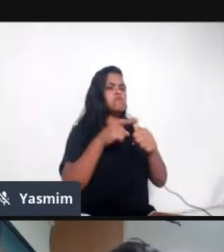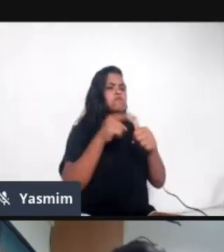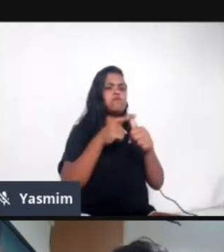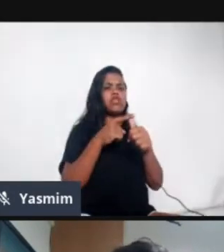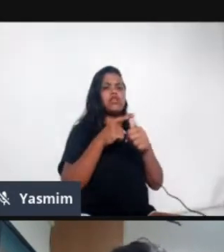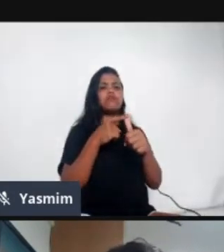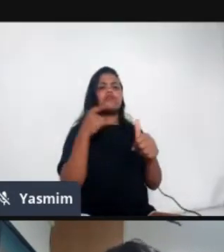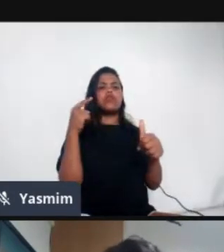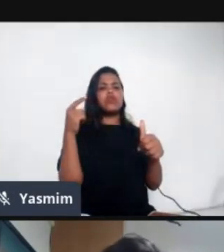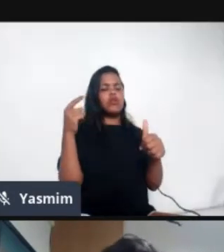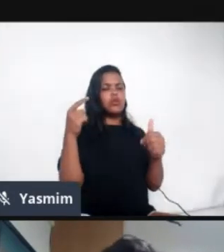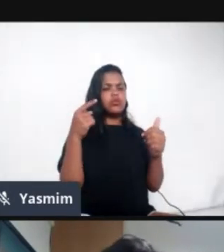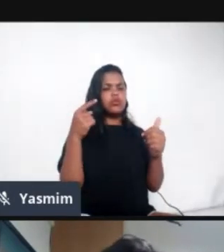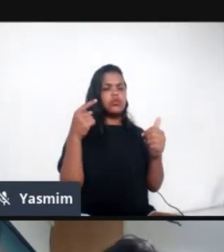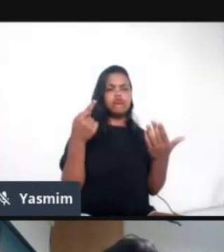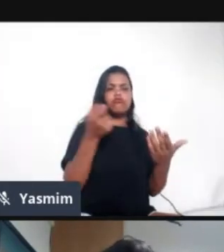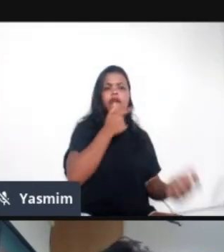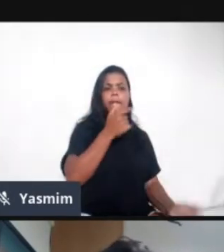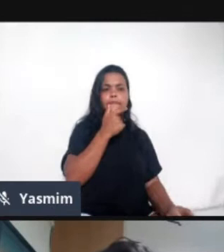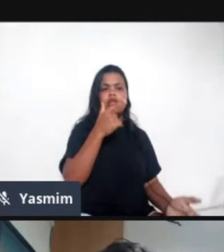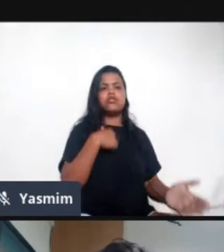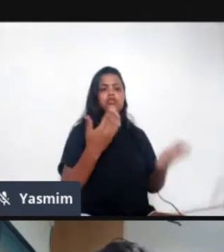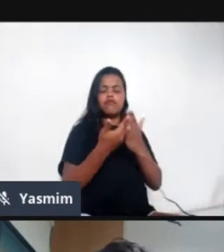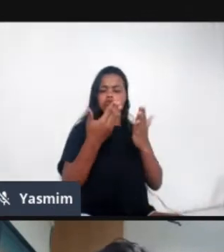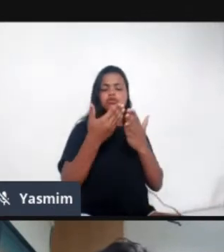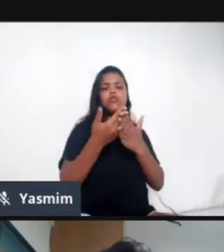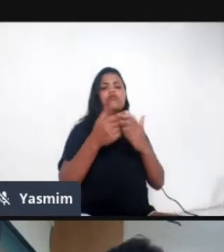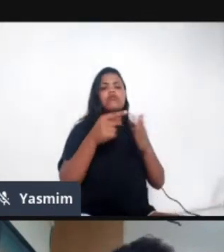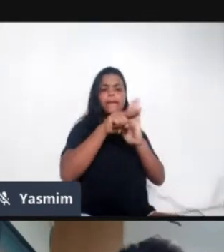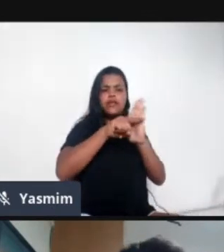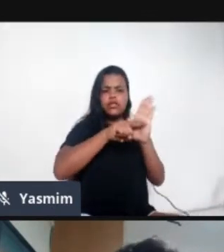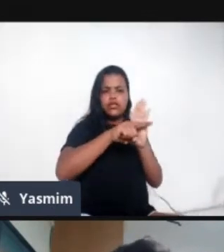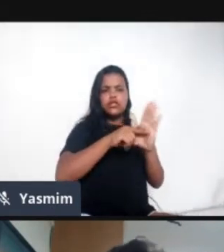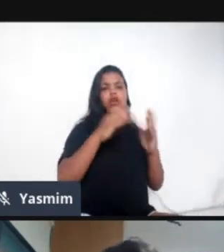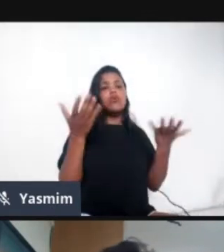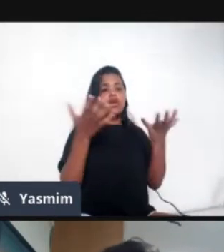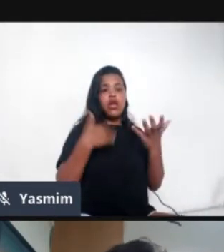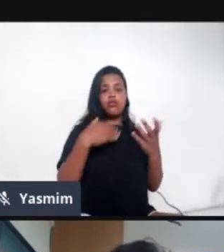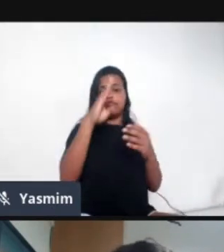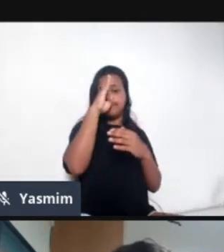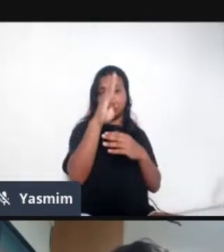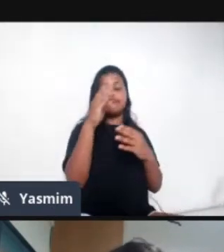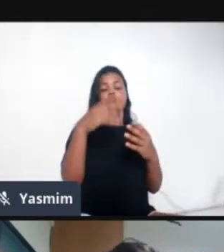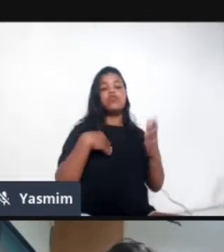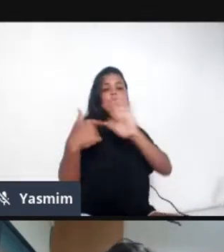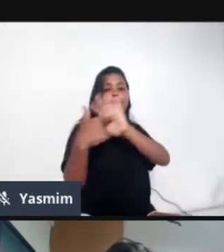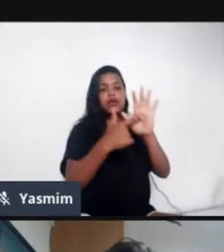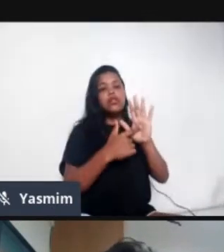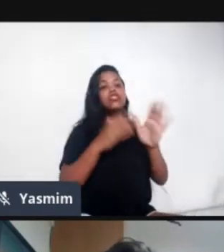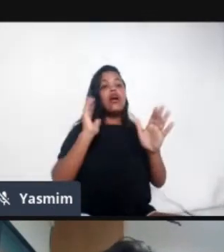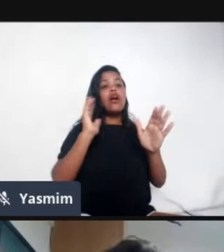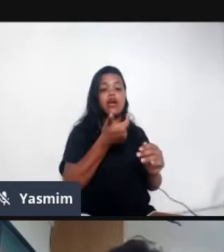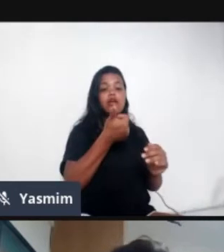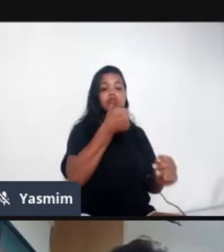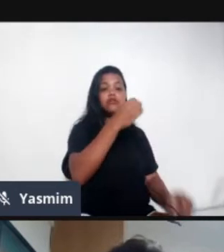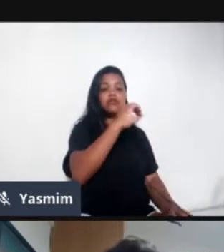à baila como possíveis candidatos, cabe aqui a gente destacar que já desde há mais de 100 anos já se entende